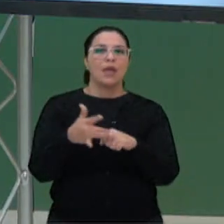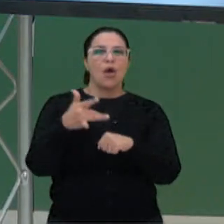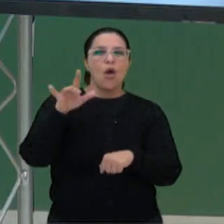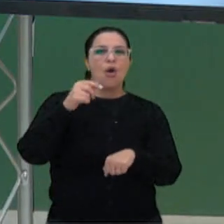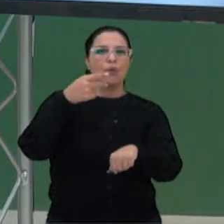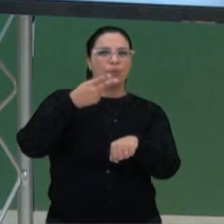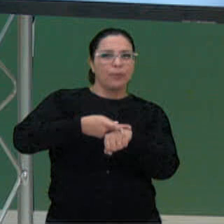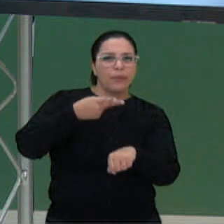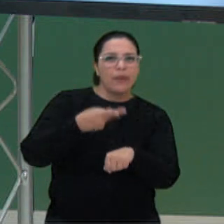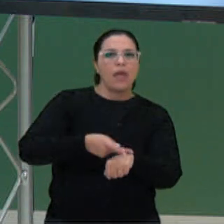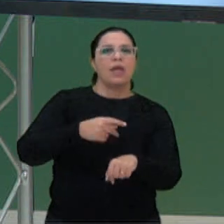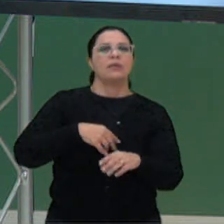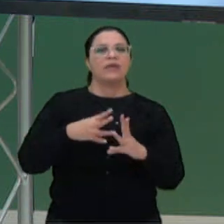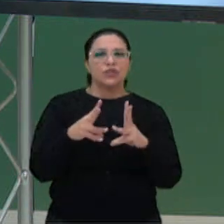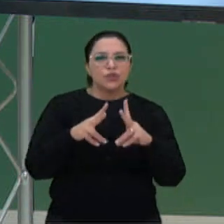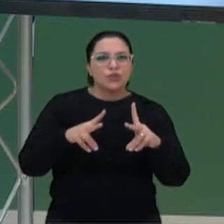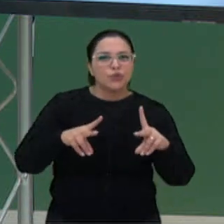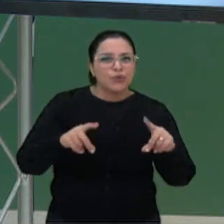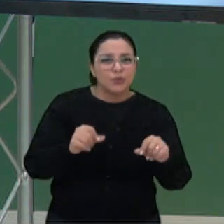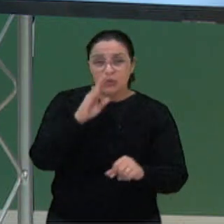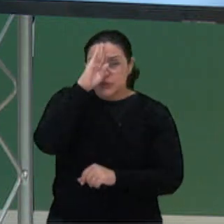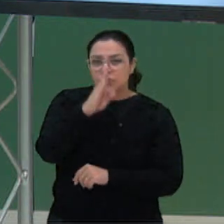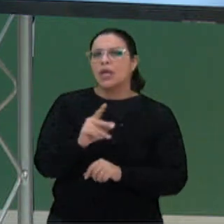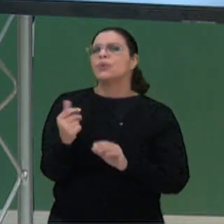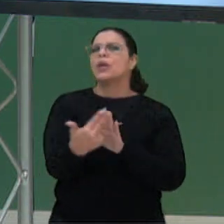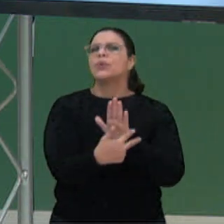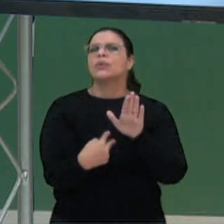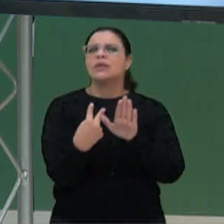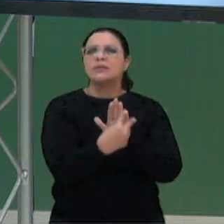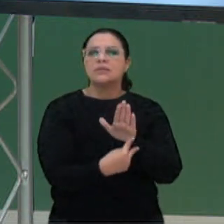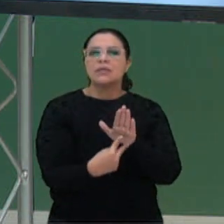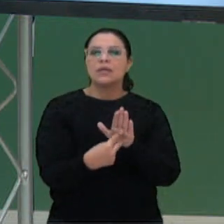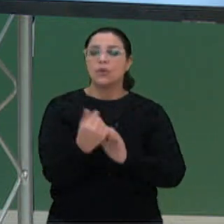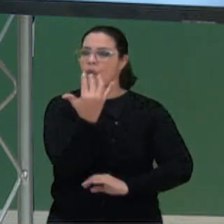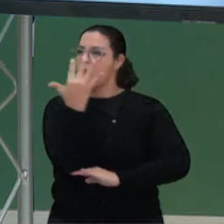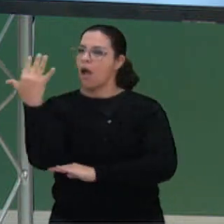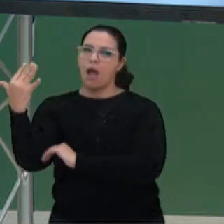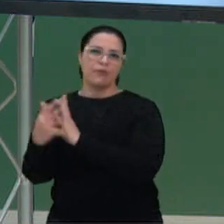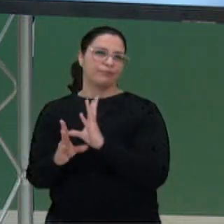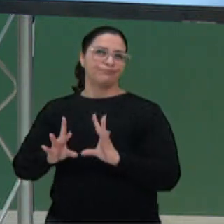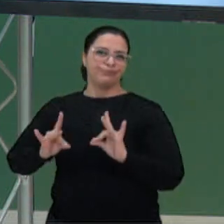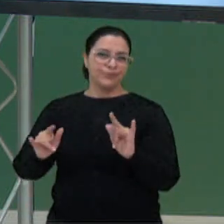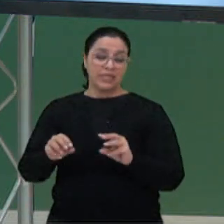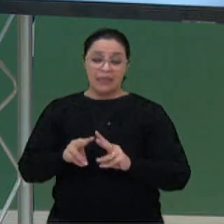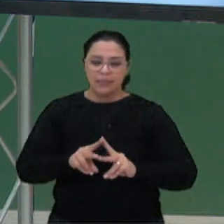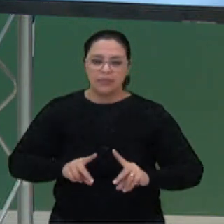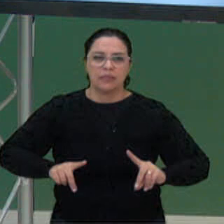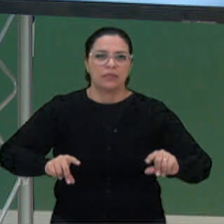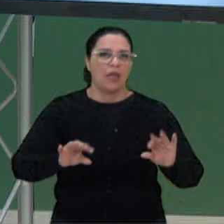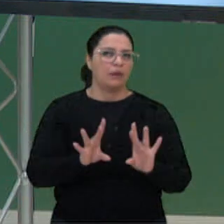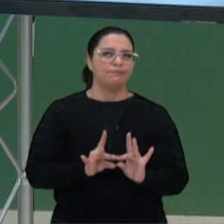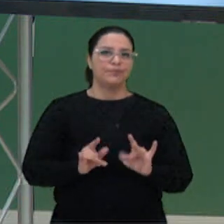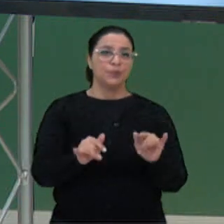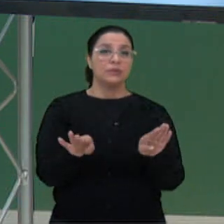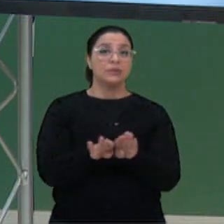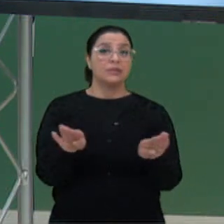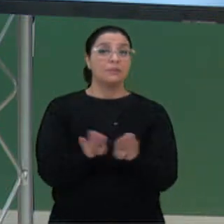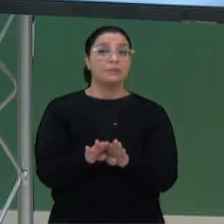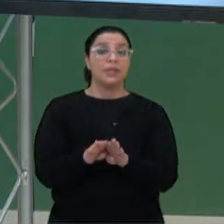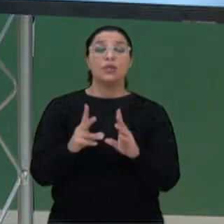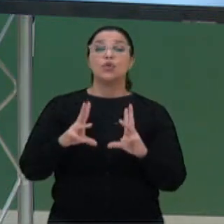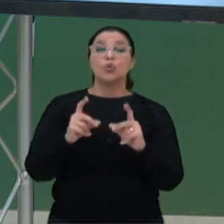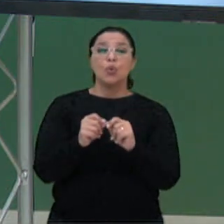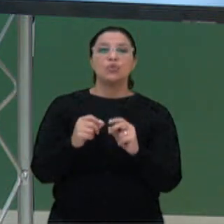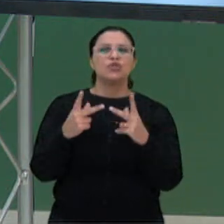Então, eu vou ter degradação do que aqui direta nessa imagem? Da vegetação, do solo, do habitat aqui natural,